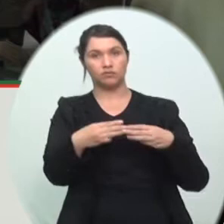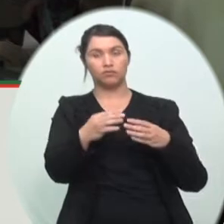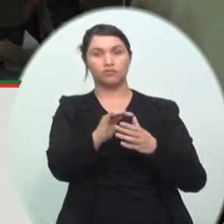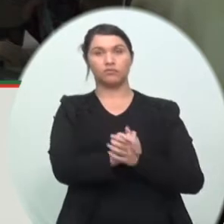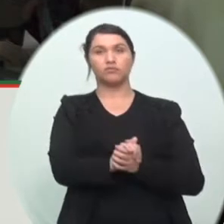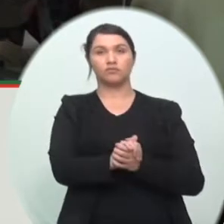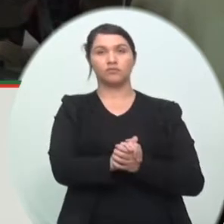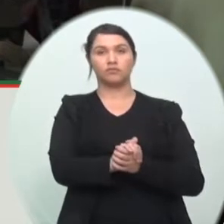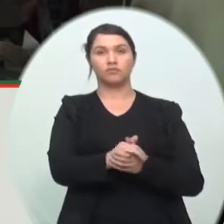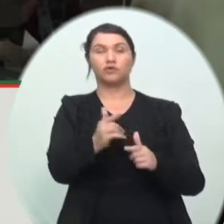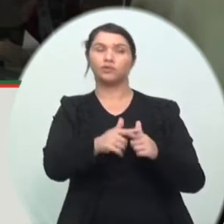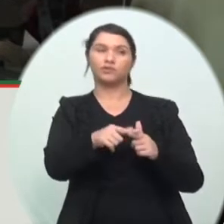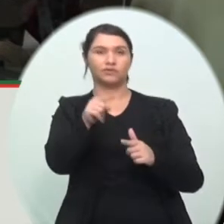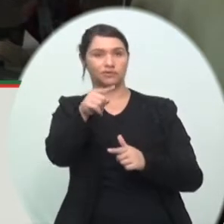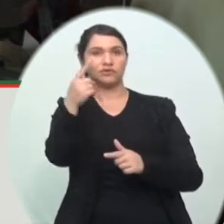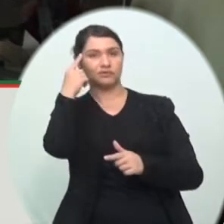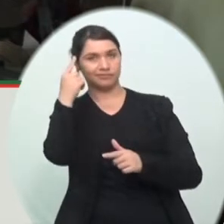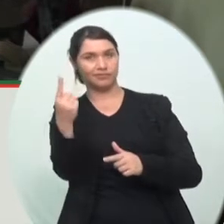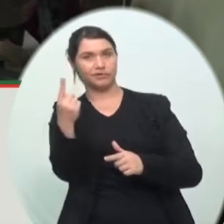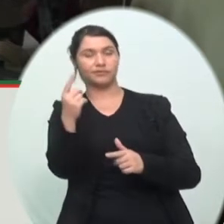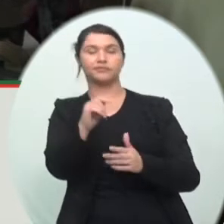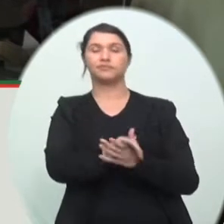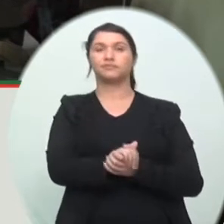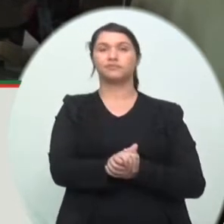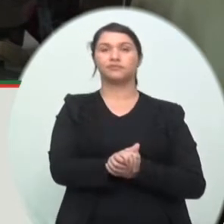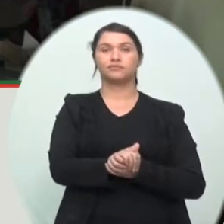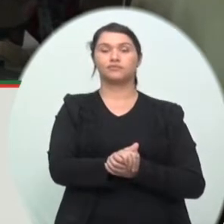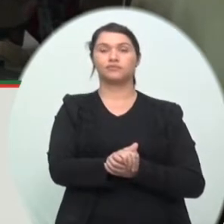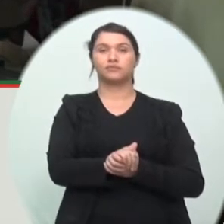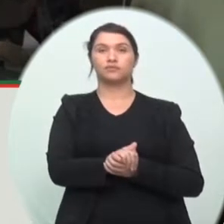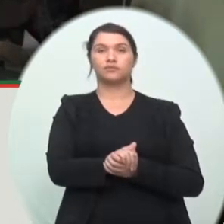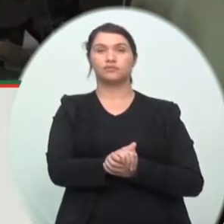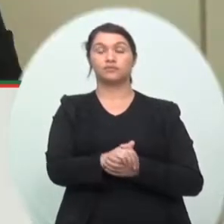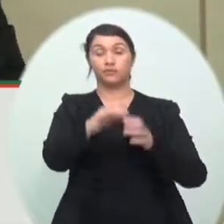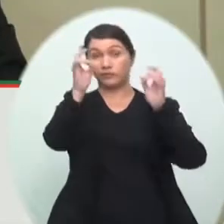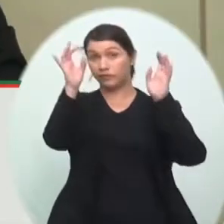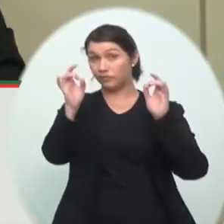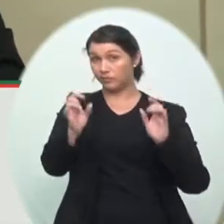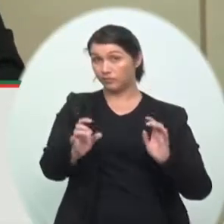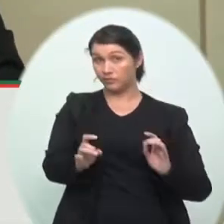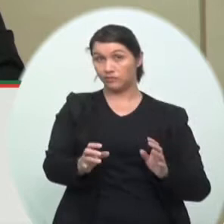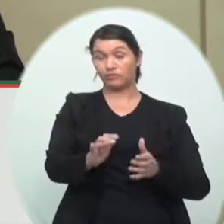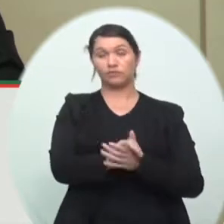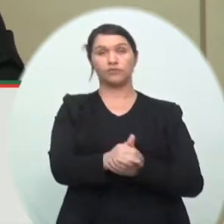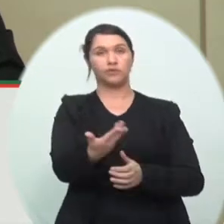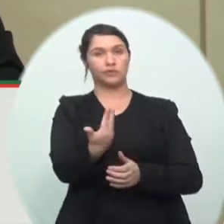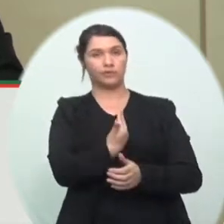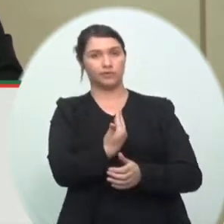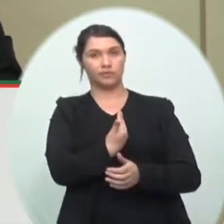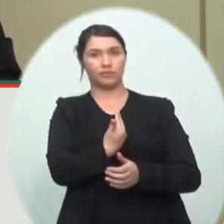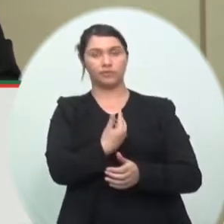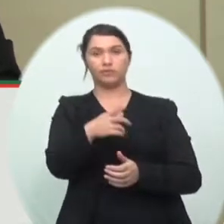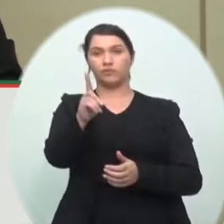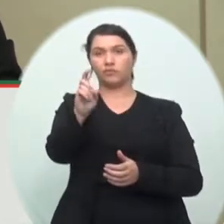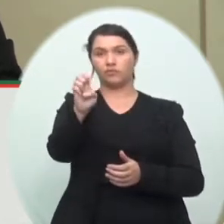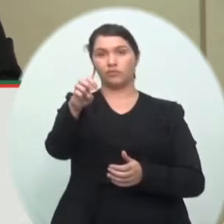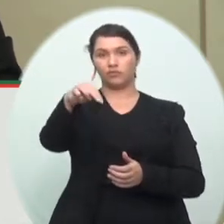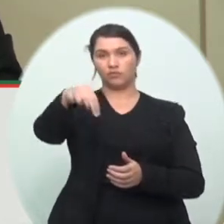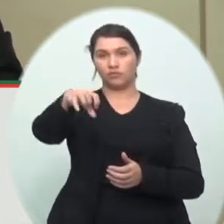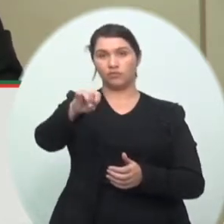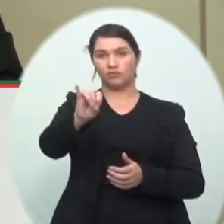teve a ideia, né, que comungou com todos os vereadores. Em especial ao grande amigo Dimitri, que